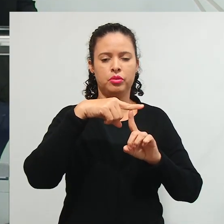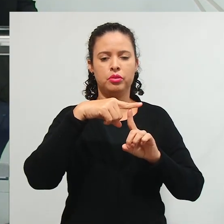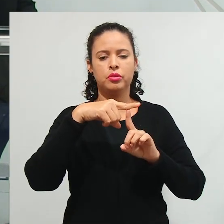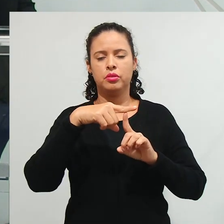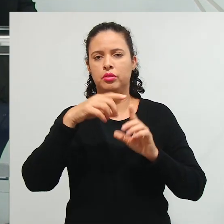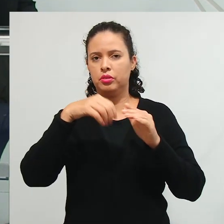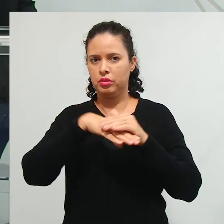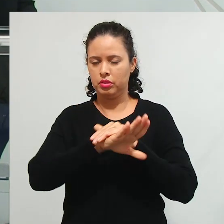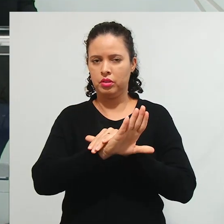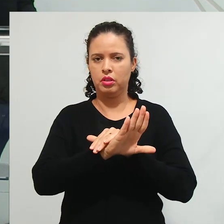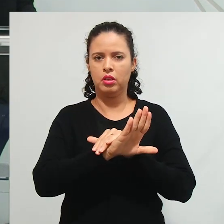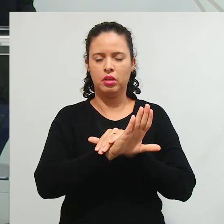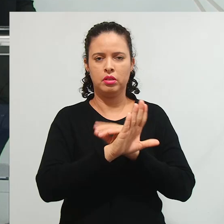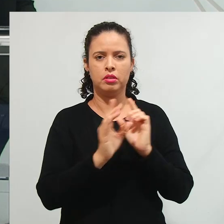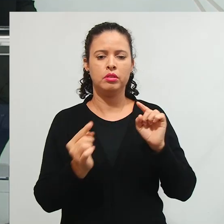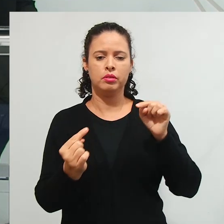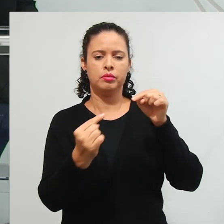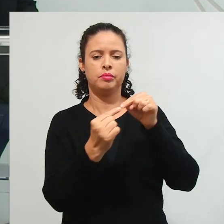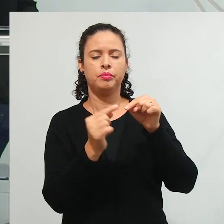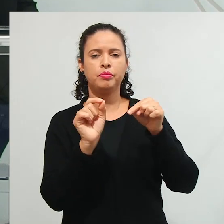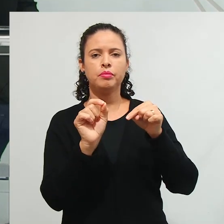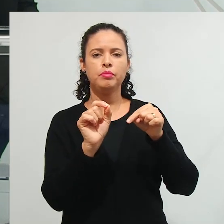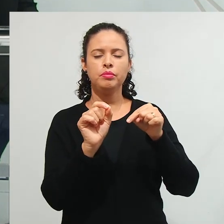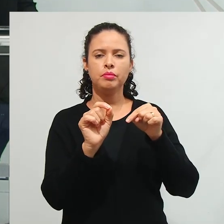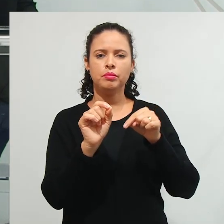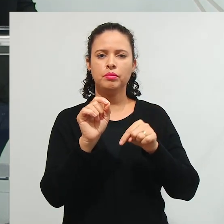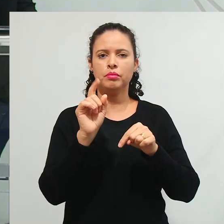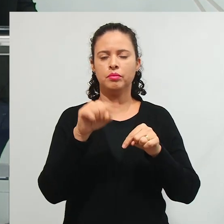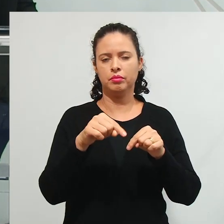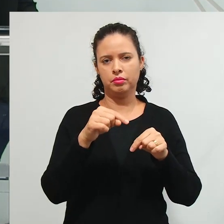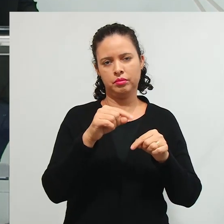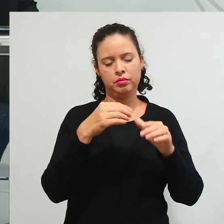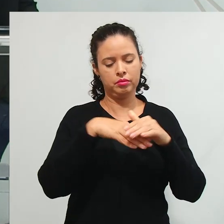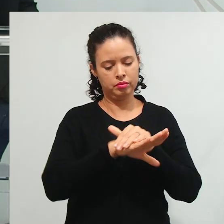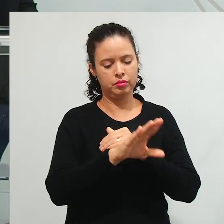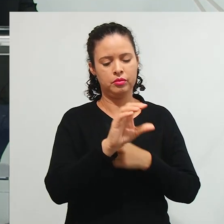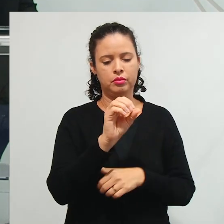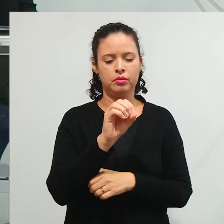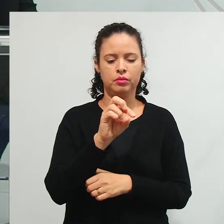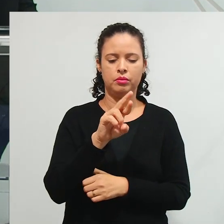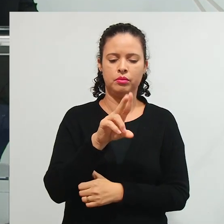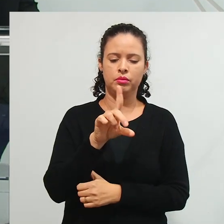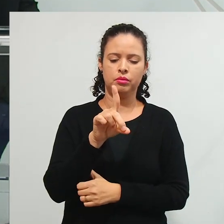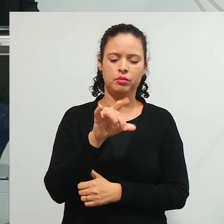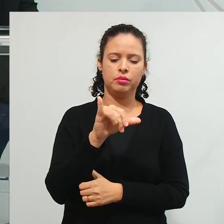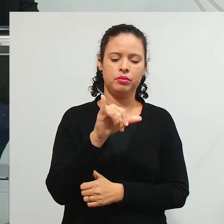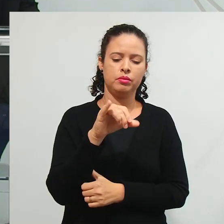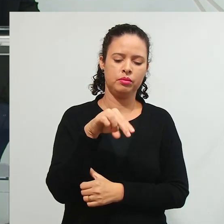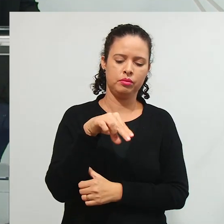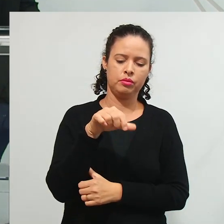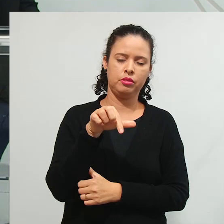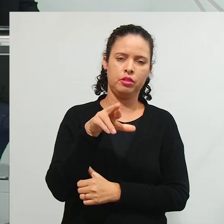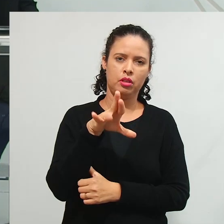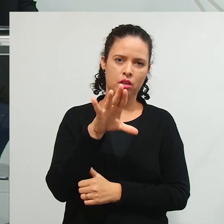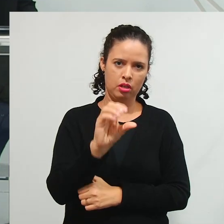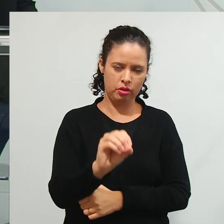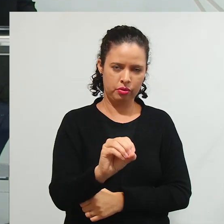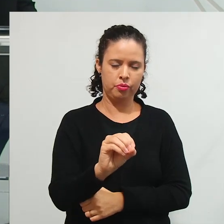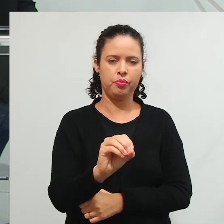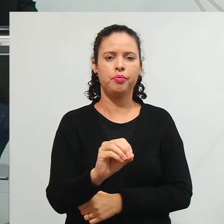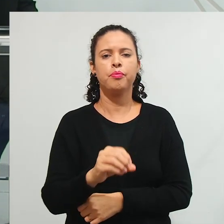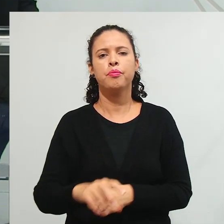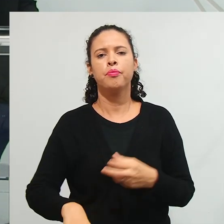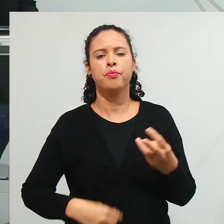empenho deverá ser classificado como empenho ordinário, certo? Já o